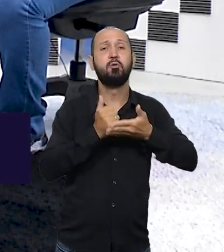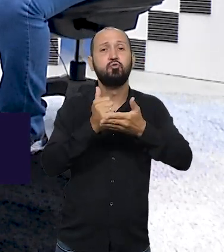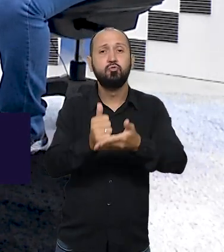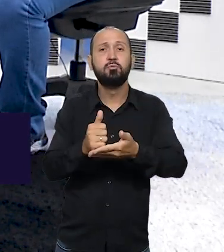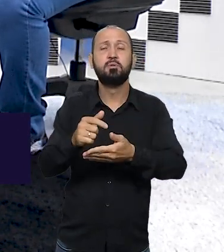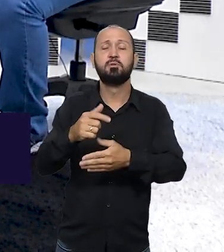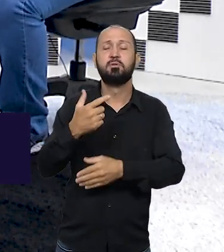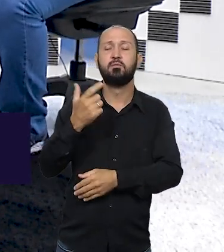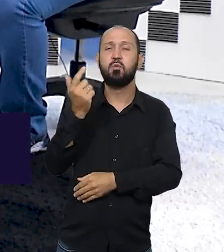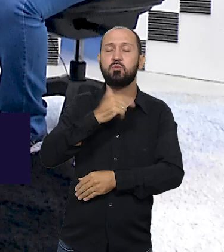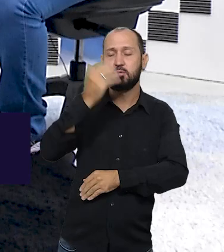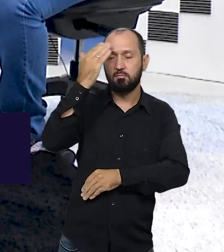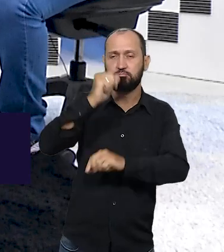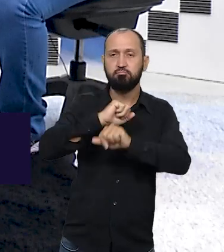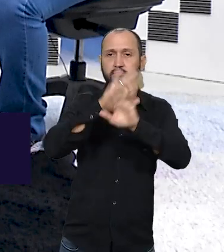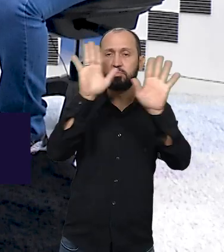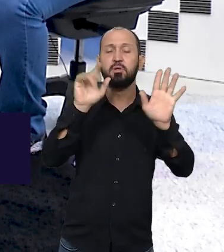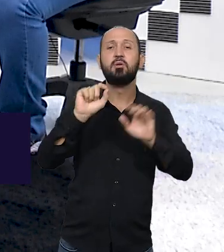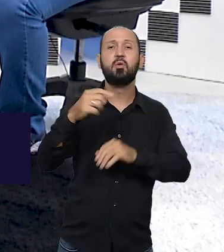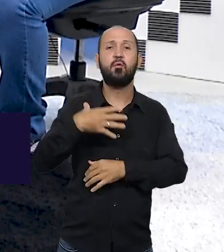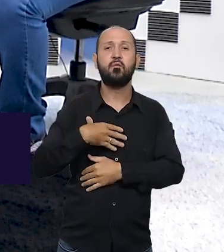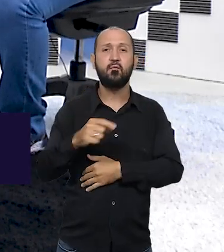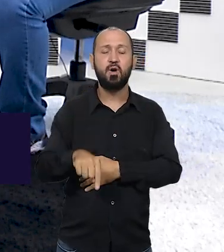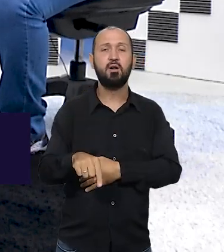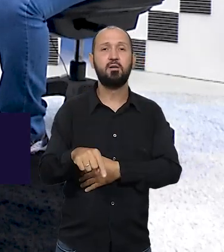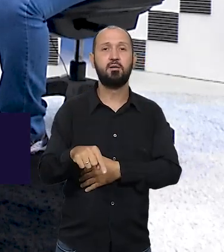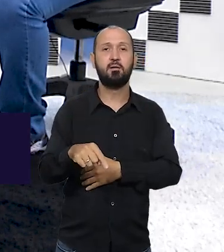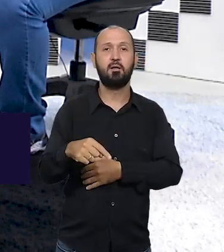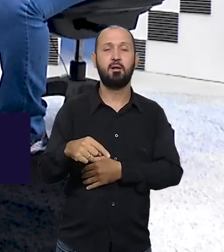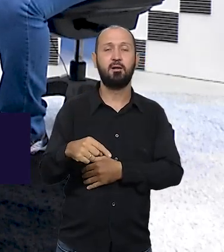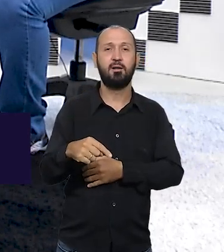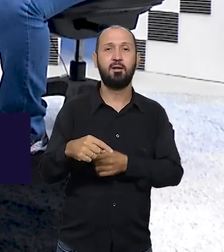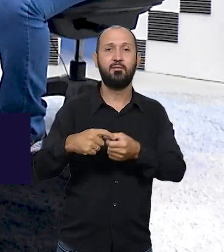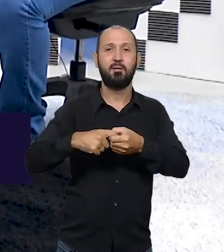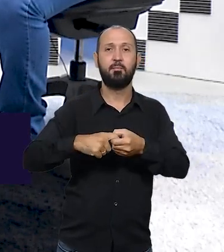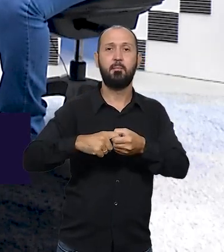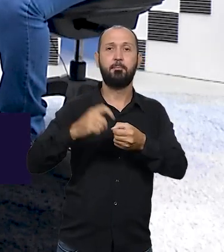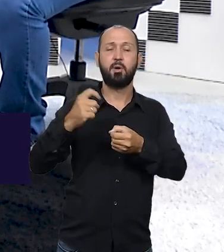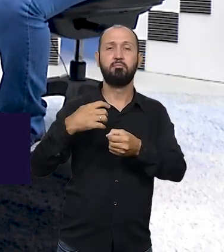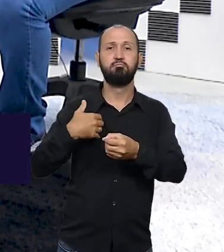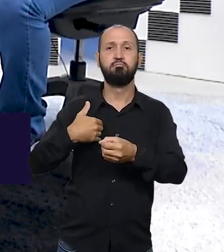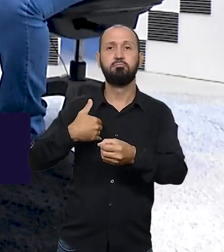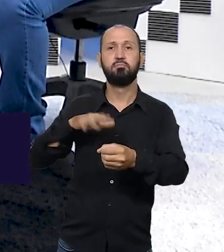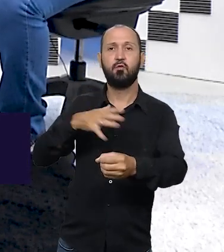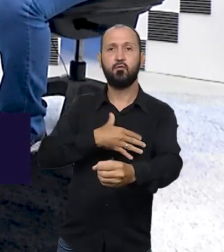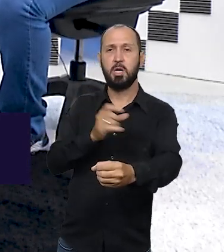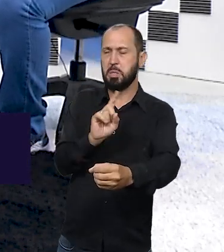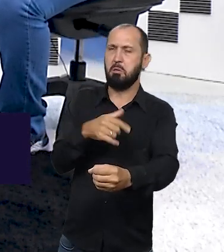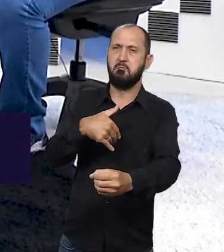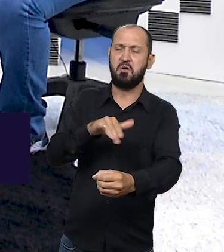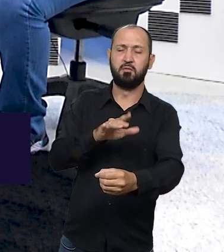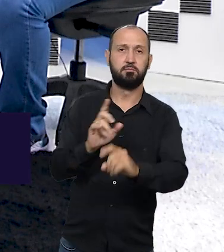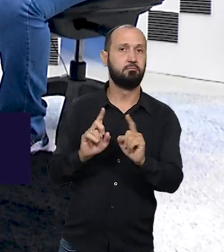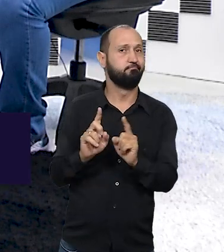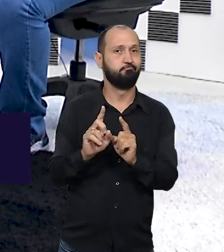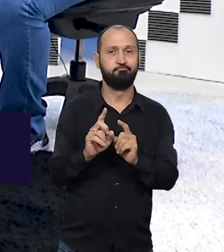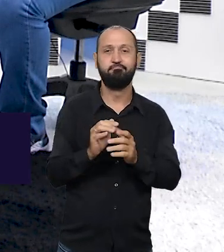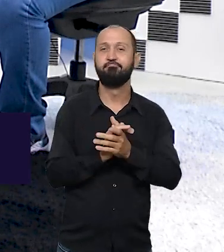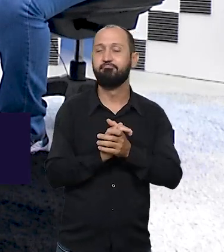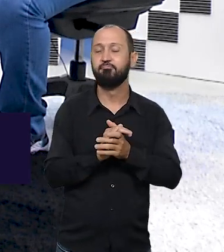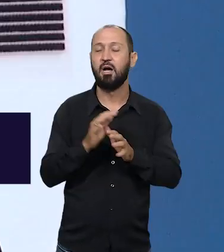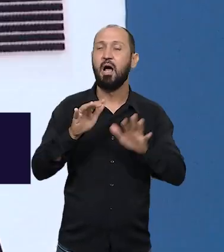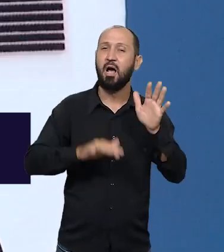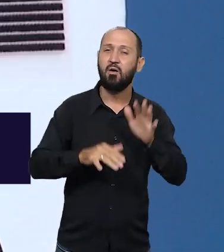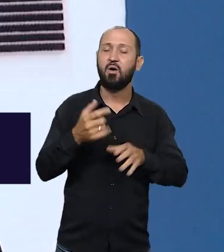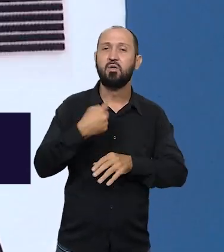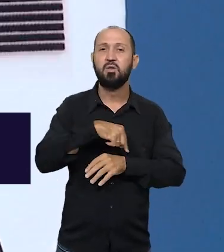gente consegue entender de que o nosso filho não deixou de ser nosso filho. Não é o autismo que deve definir ele, né? Então, à